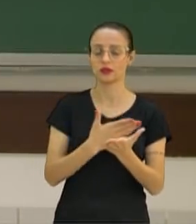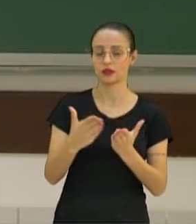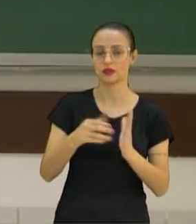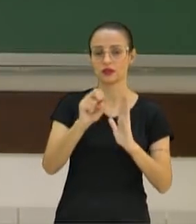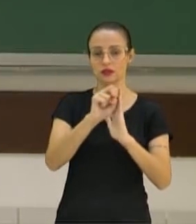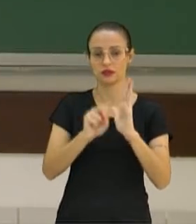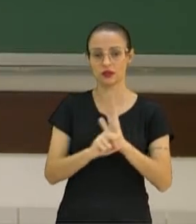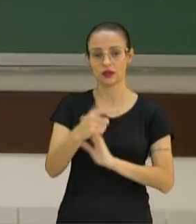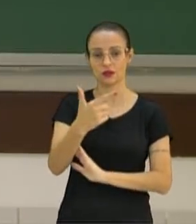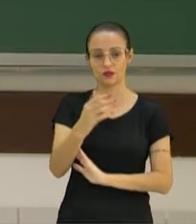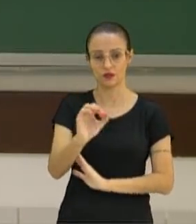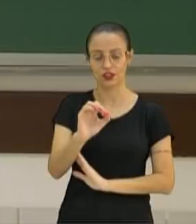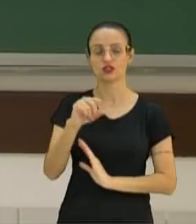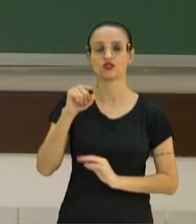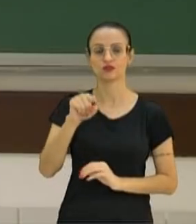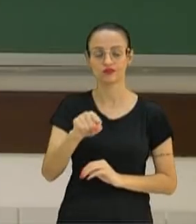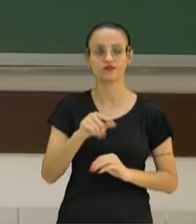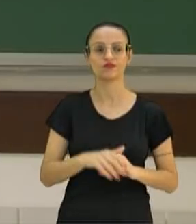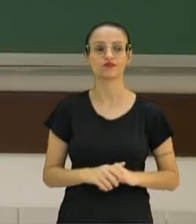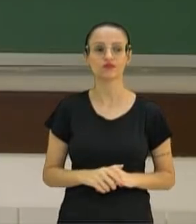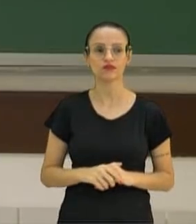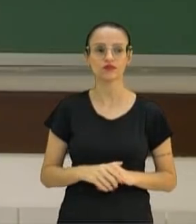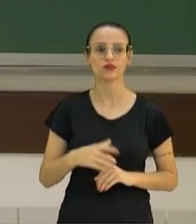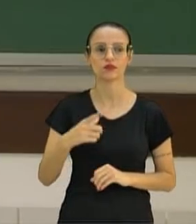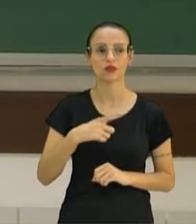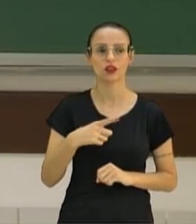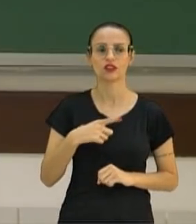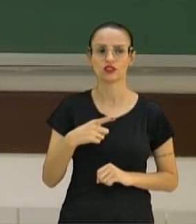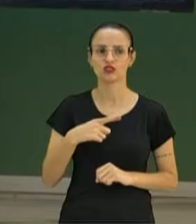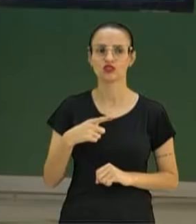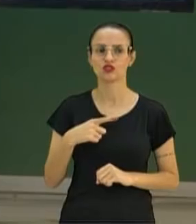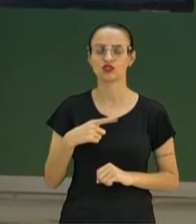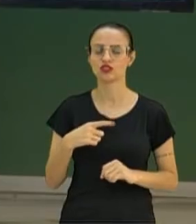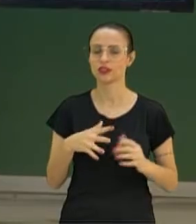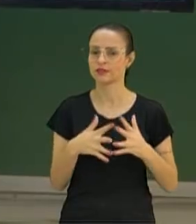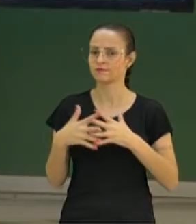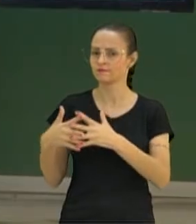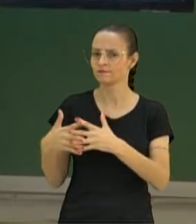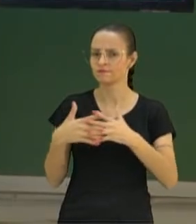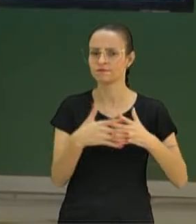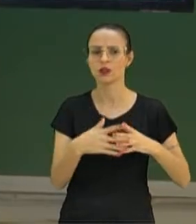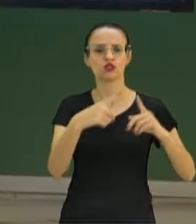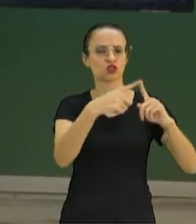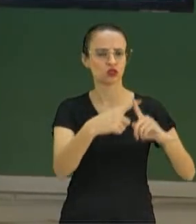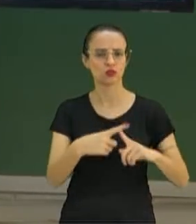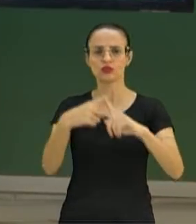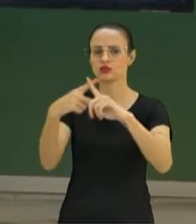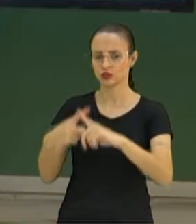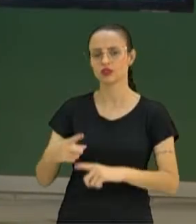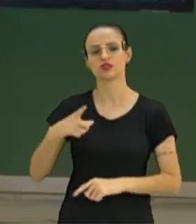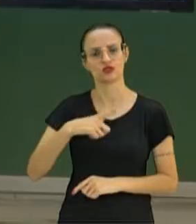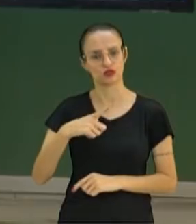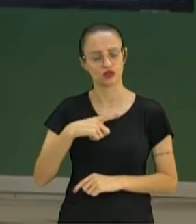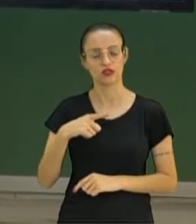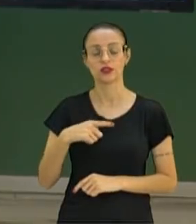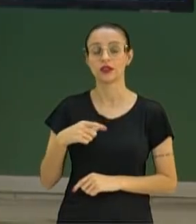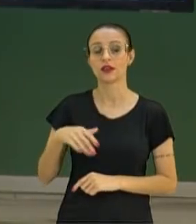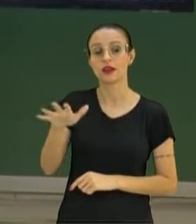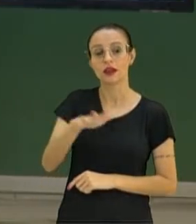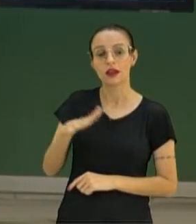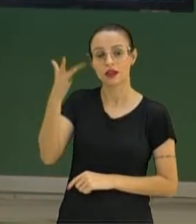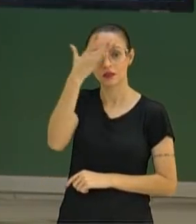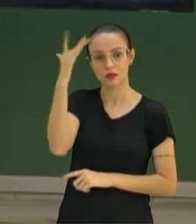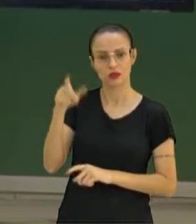XX, já ali na região do Contestado, tinha um forte clima de tensão, né, de disputa nessa região. Os